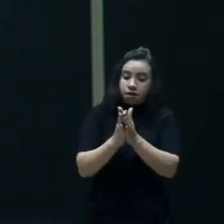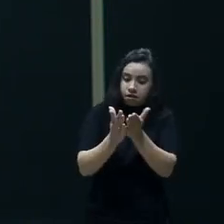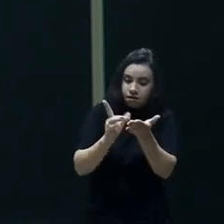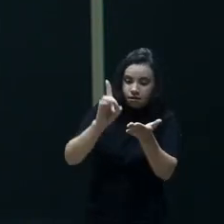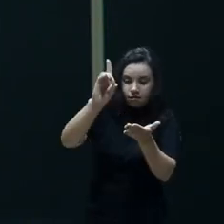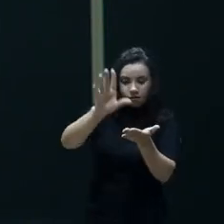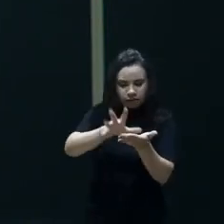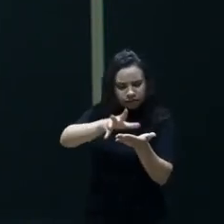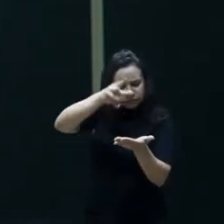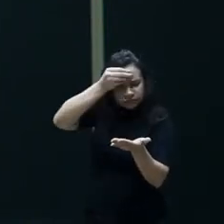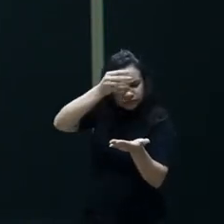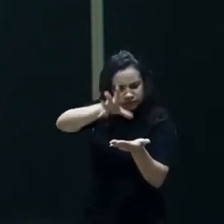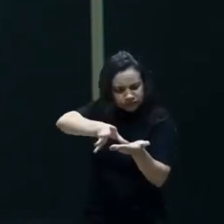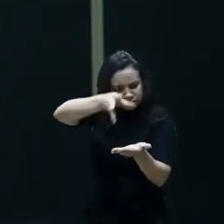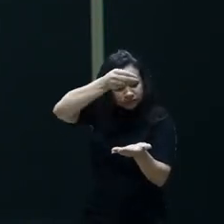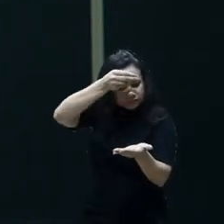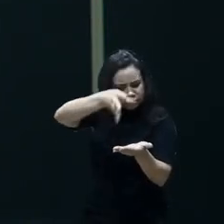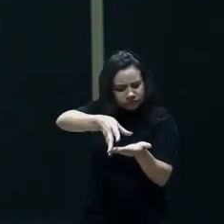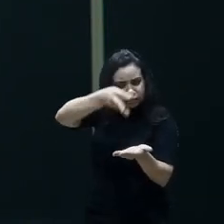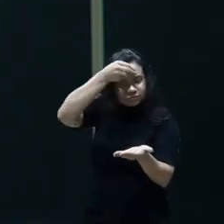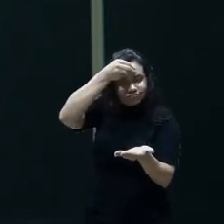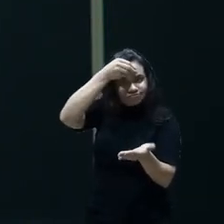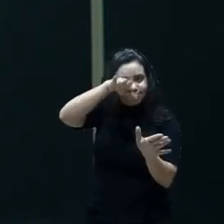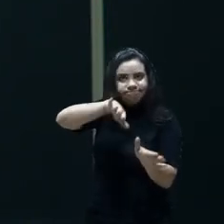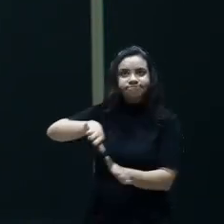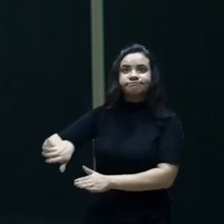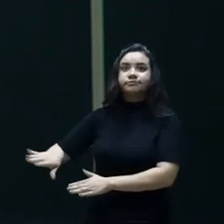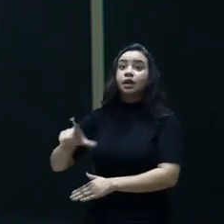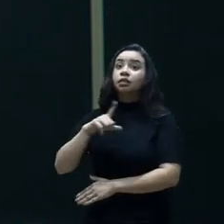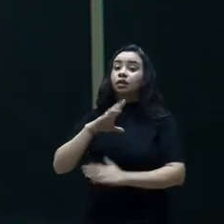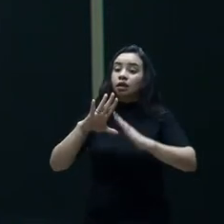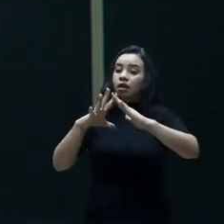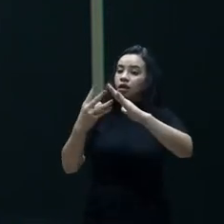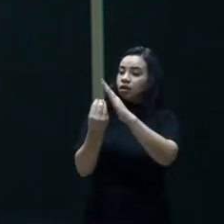as igrejas vivem, de muitas pessoas frequentando,